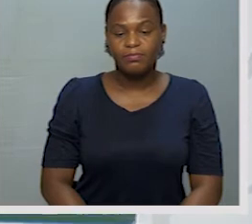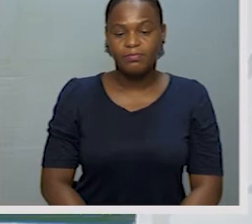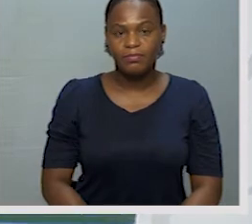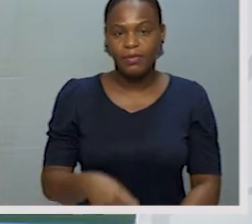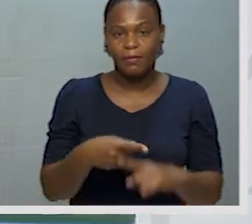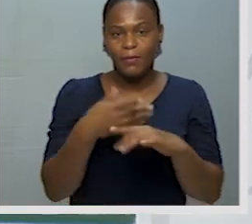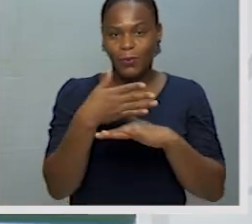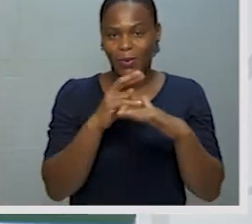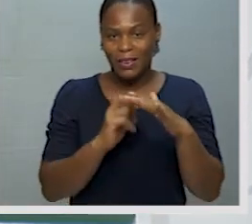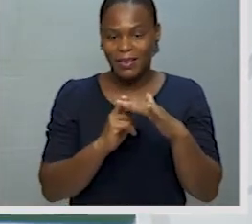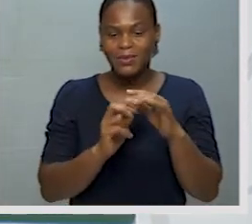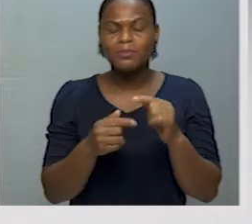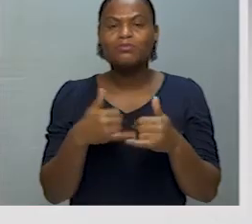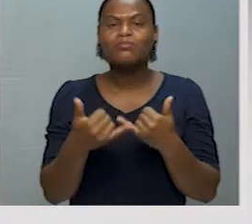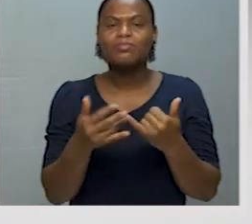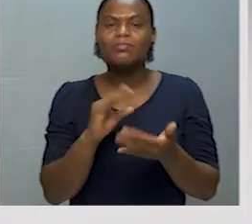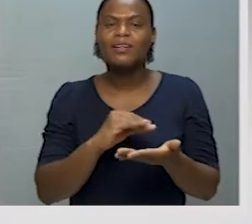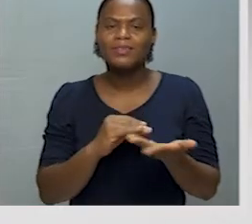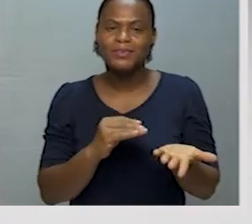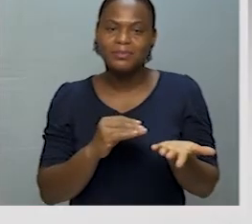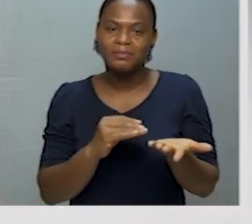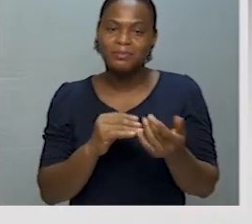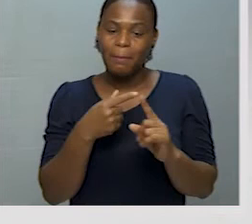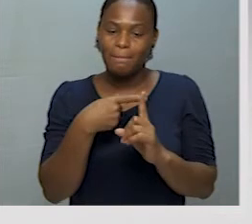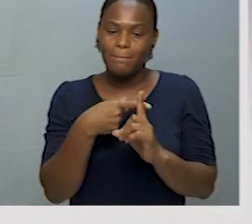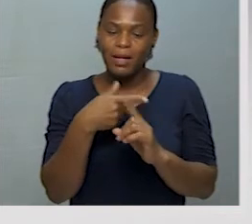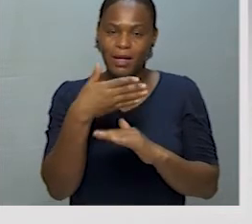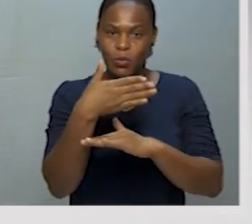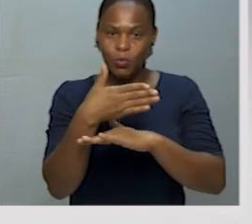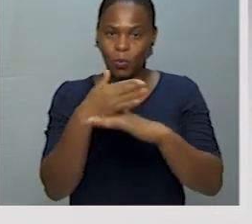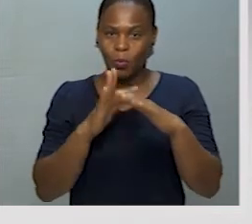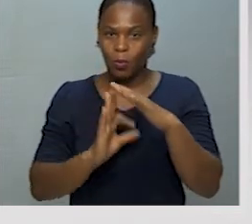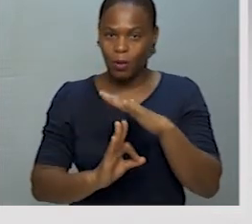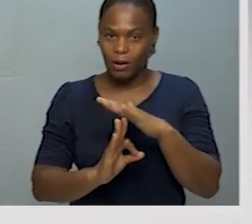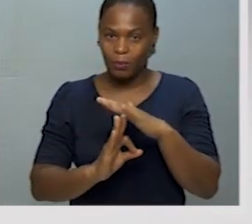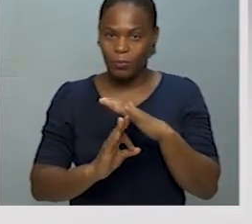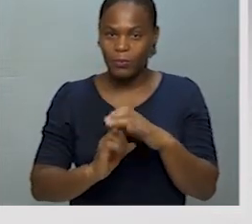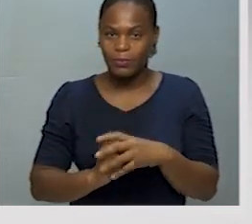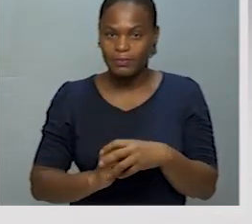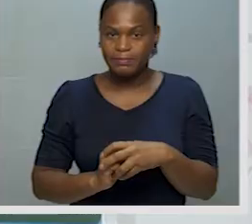vezes 1/3. O que é que temos mais? Mais